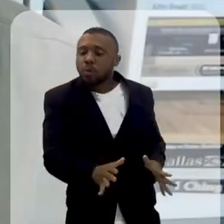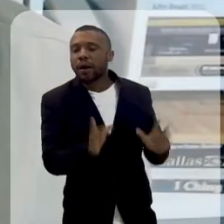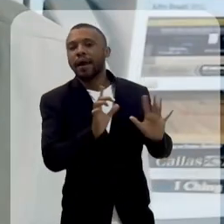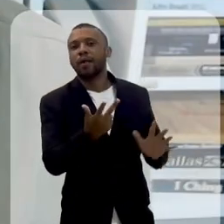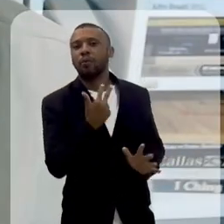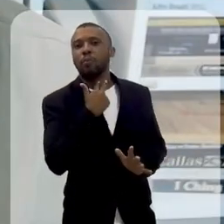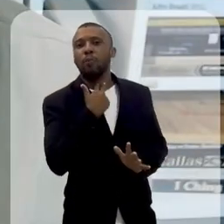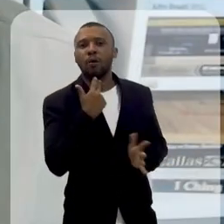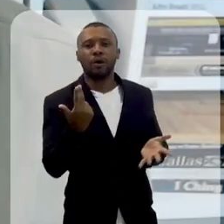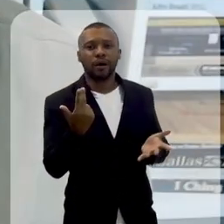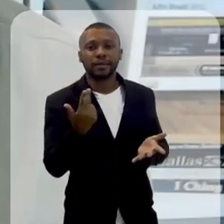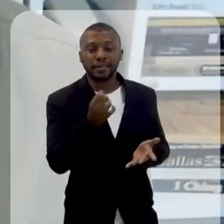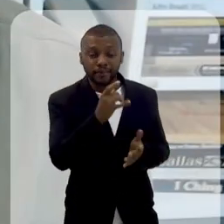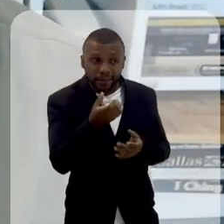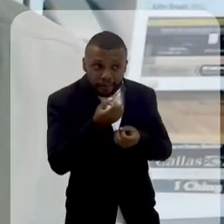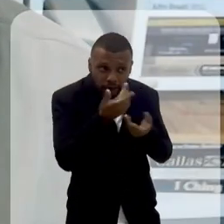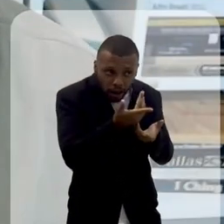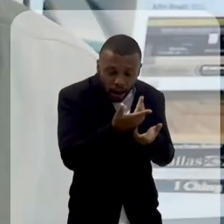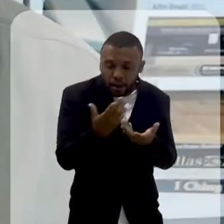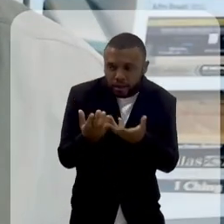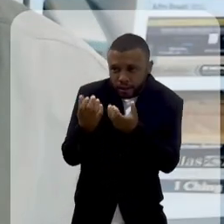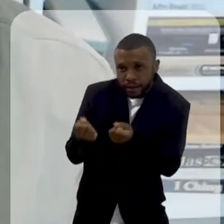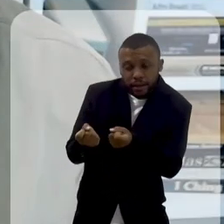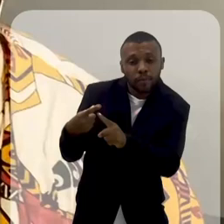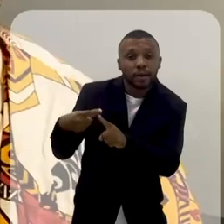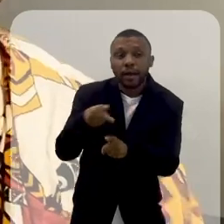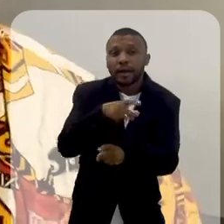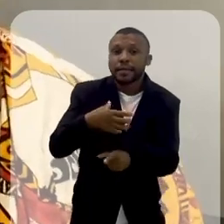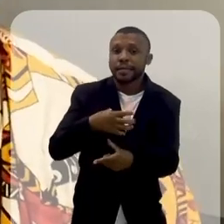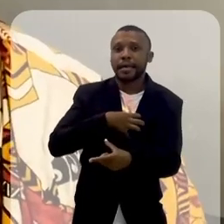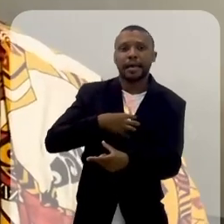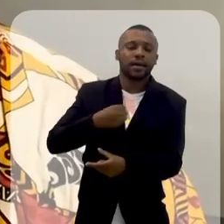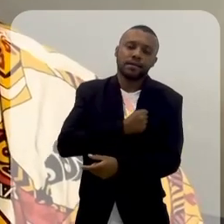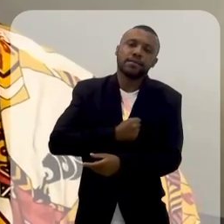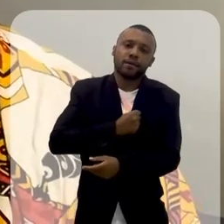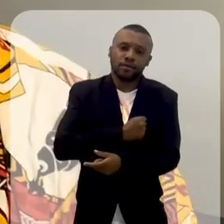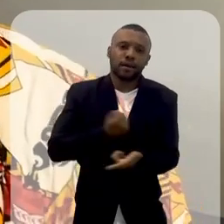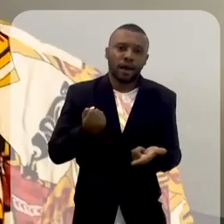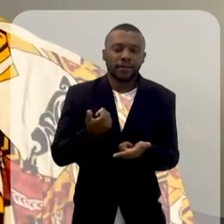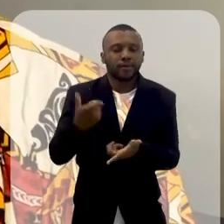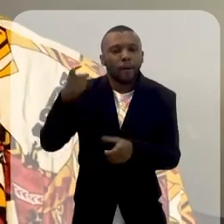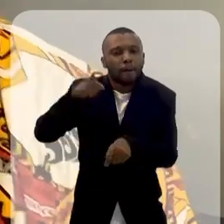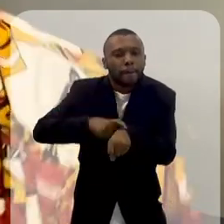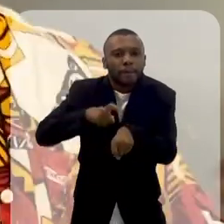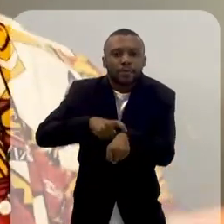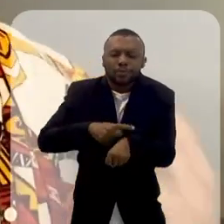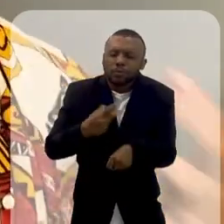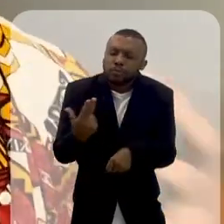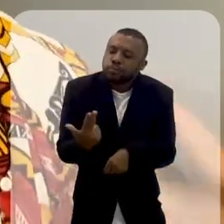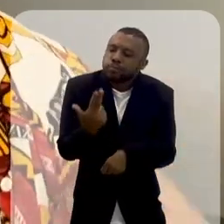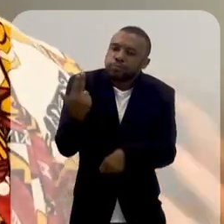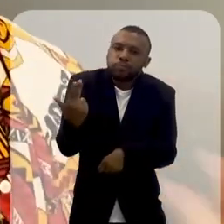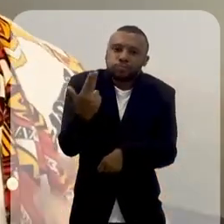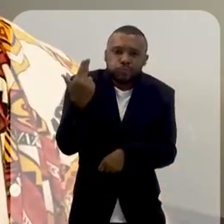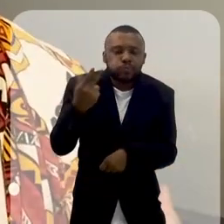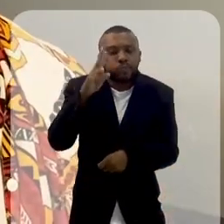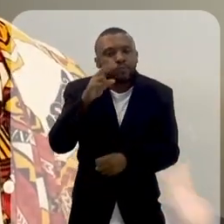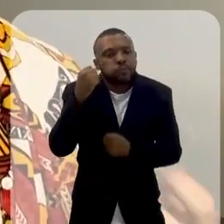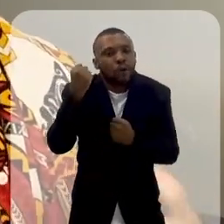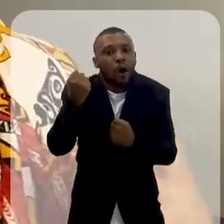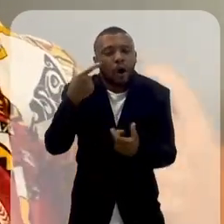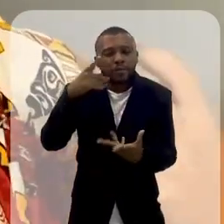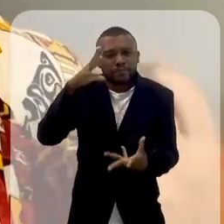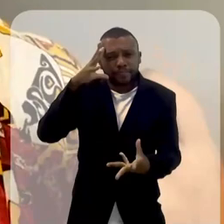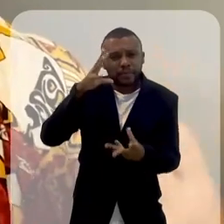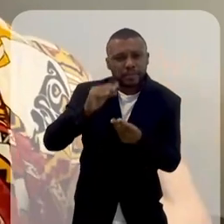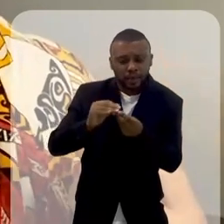casa, porque se você fala para a família que quer voltar para casa, eles falam volto para casa, porque eles sentem sua falta, né? Então é um momento de solidão muito intensa,